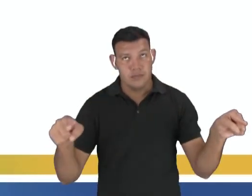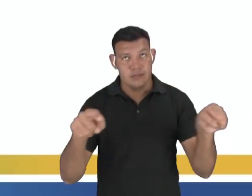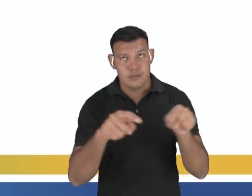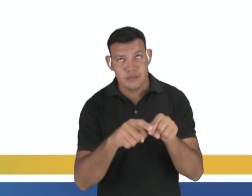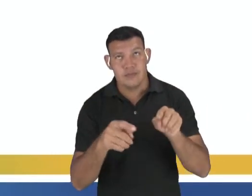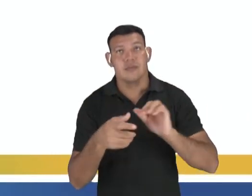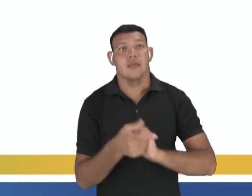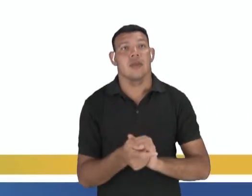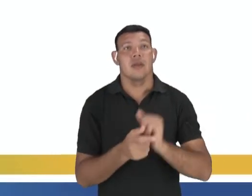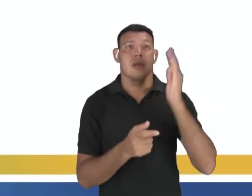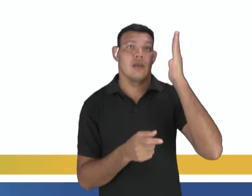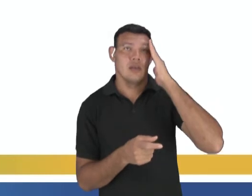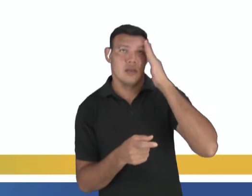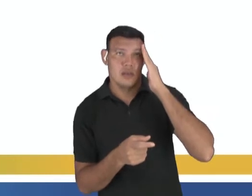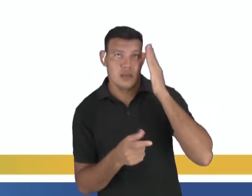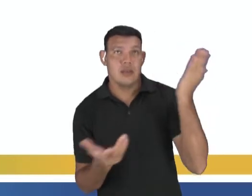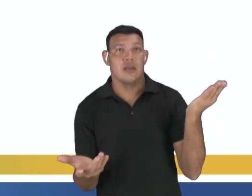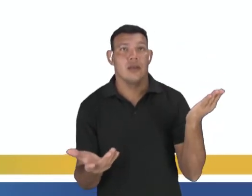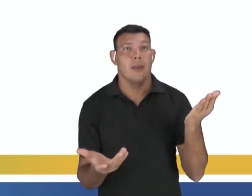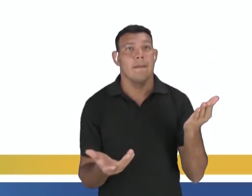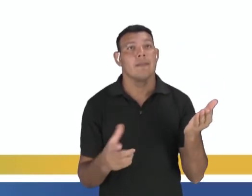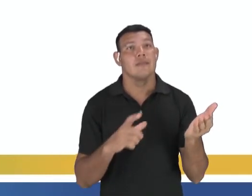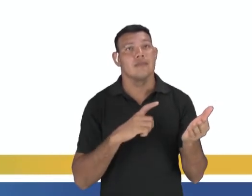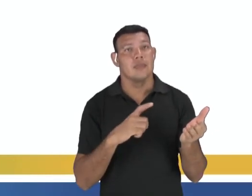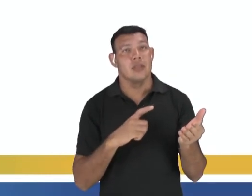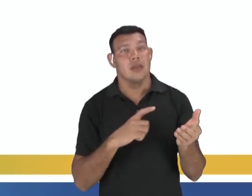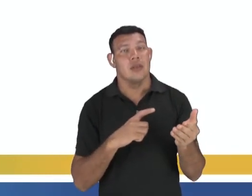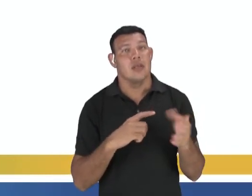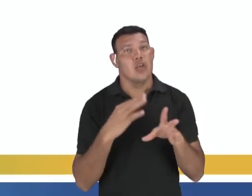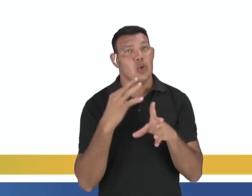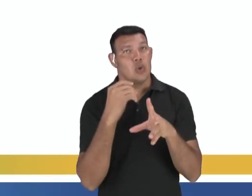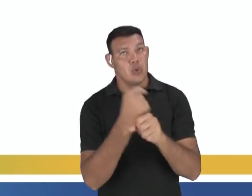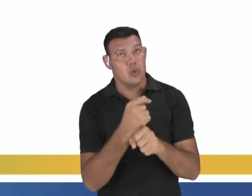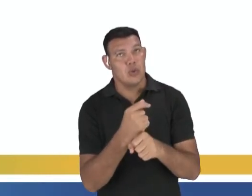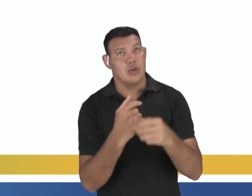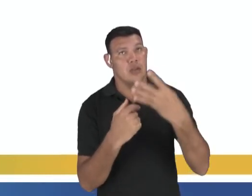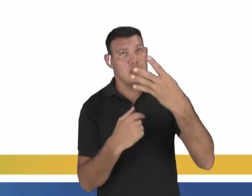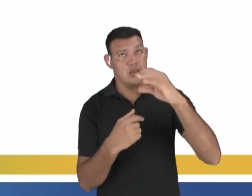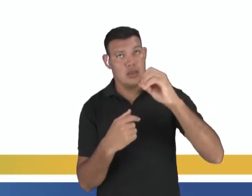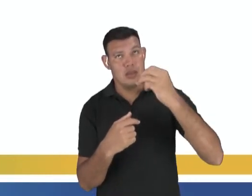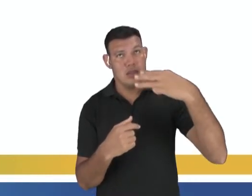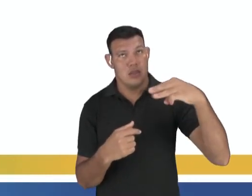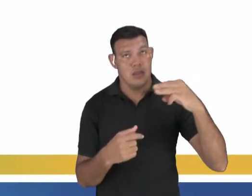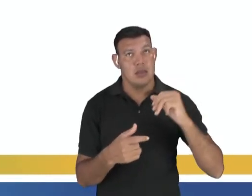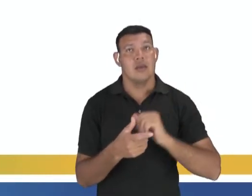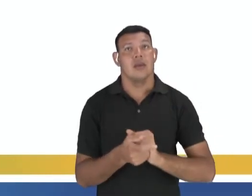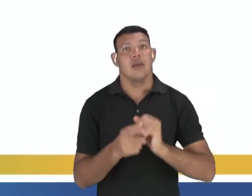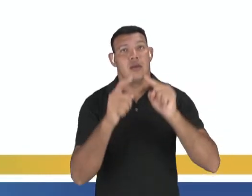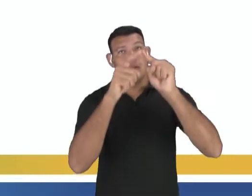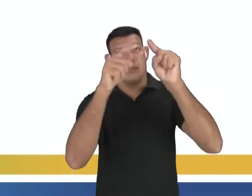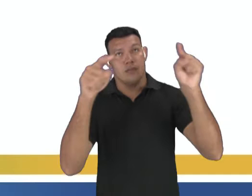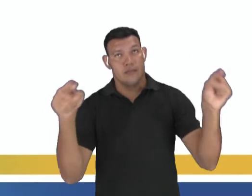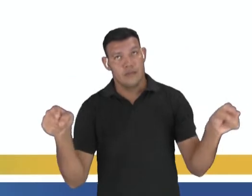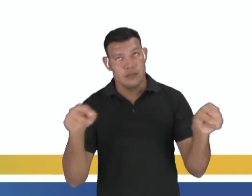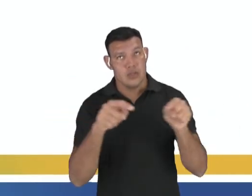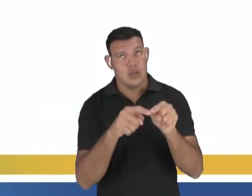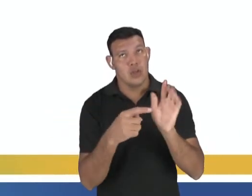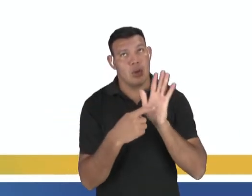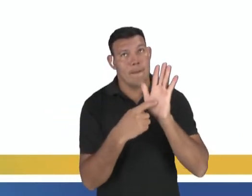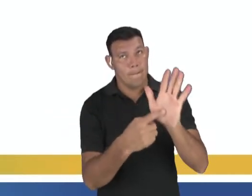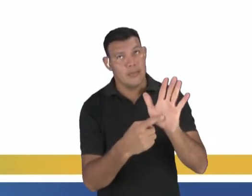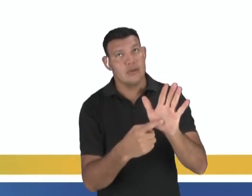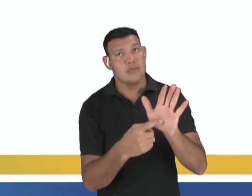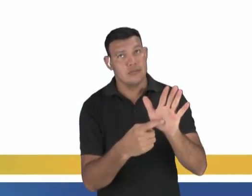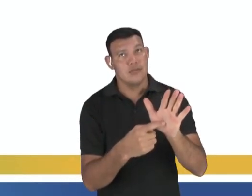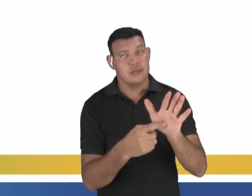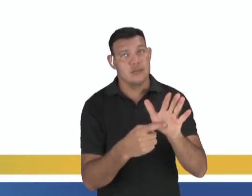de 40 metros e o triângulo que expressa sua planta baixa apresenta altura em relação a uma das bases com medidas de